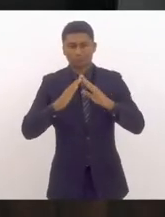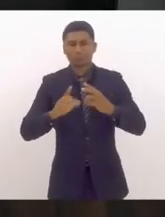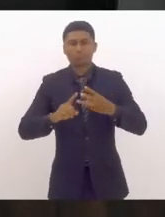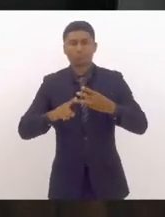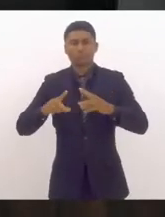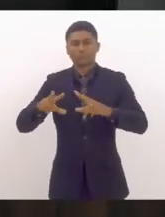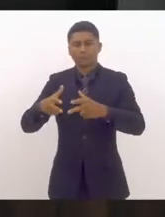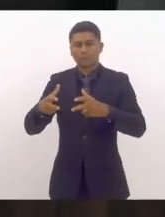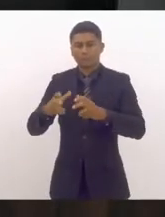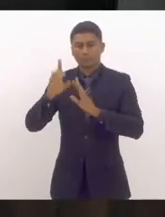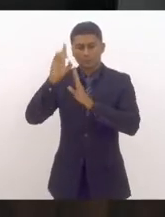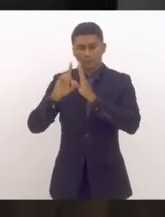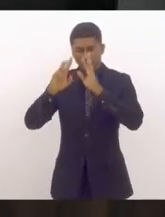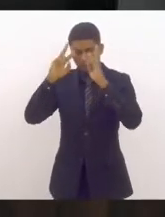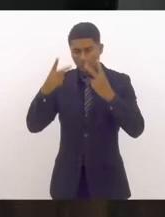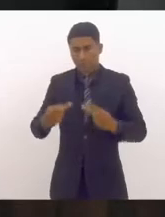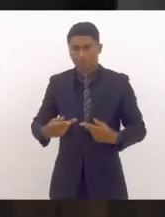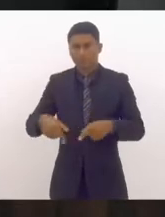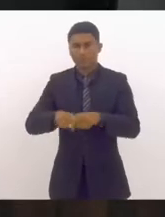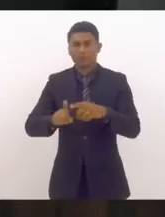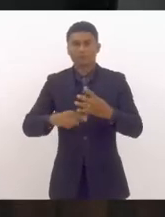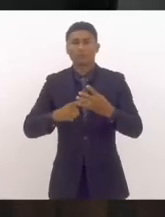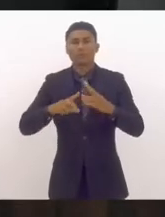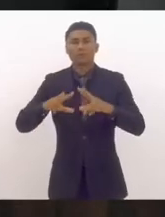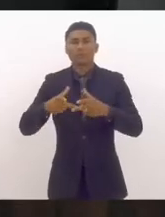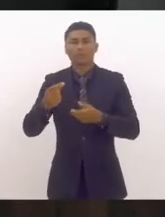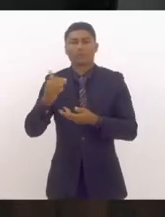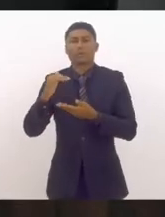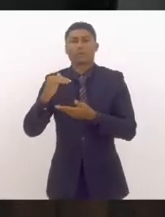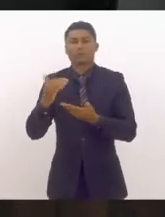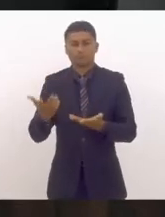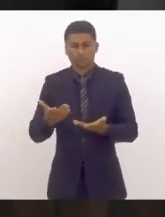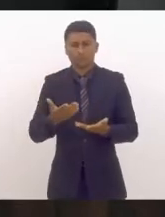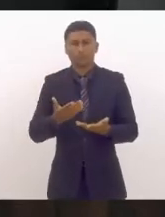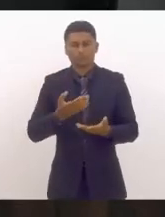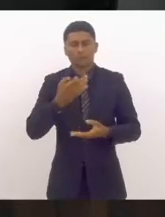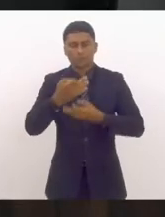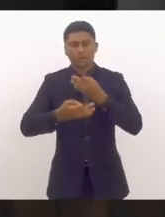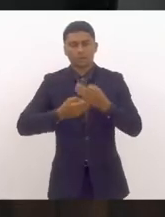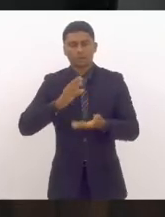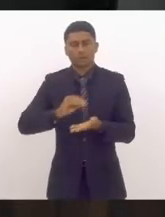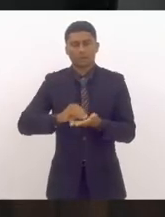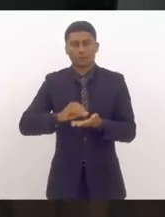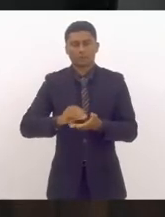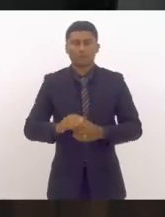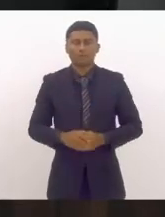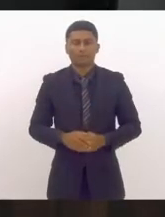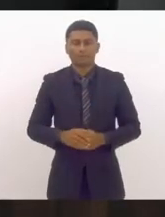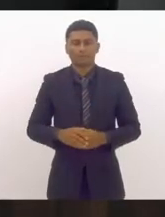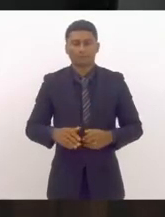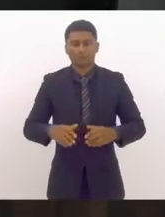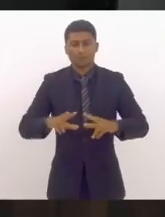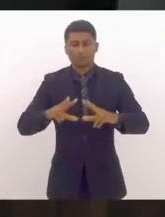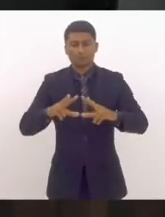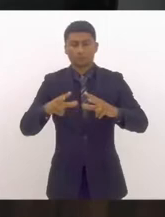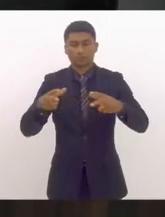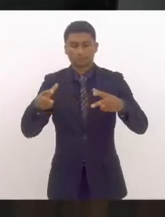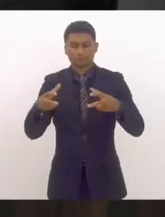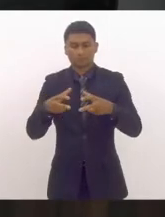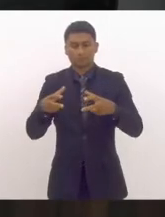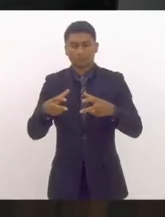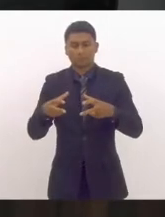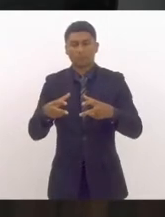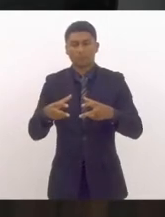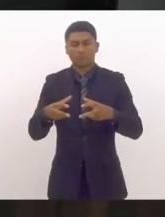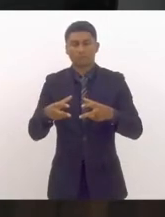dos Direitos Humanos e Orçamento. As emendas de plenário. Para emitir parecer sobre